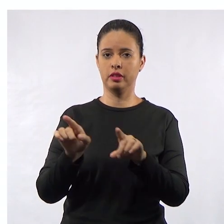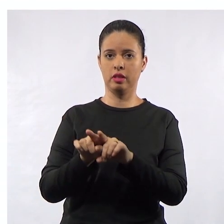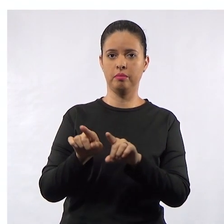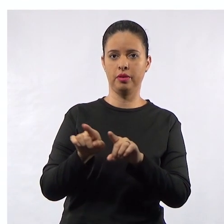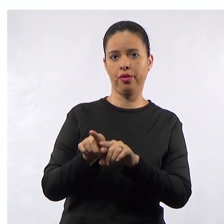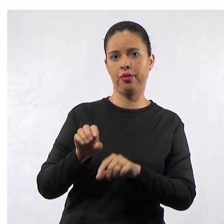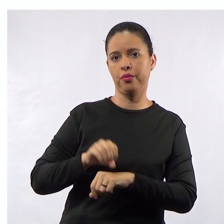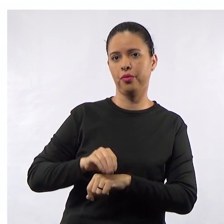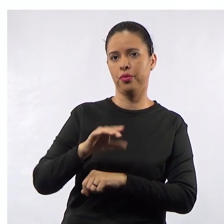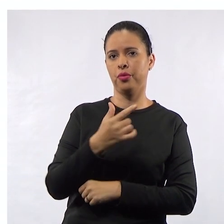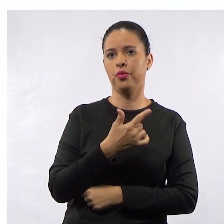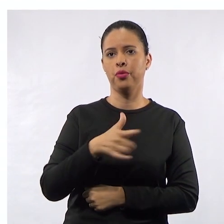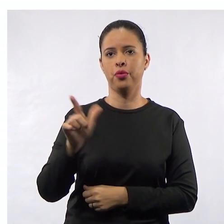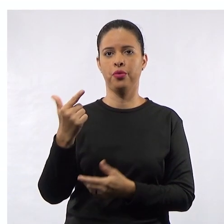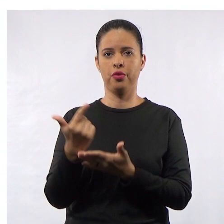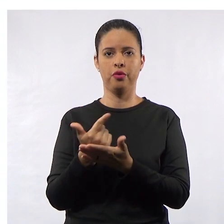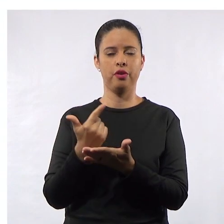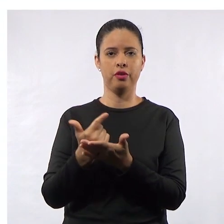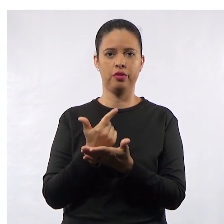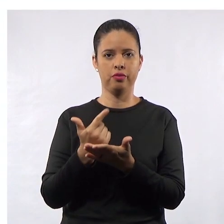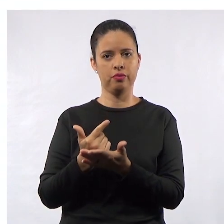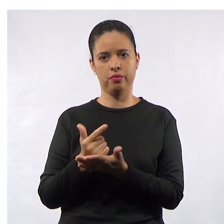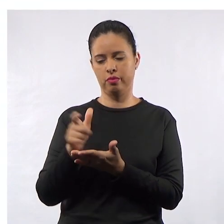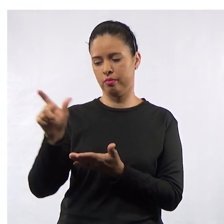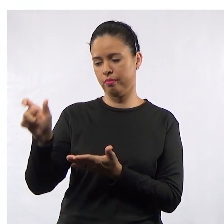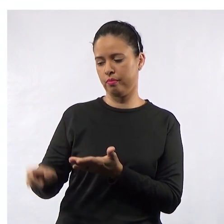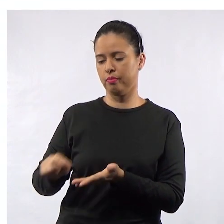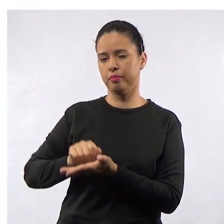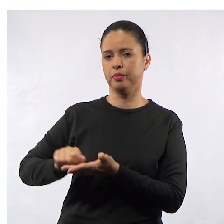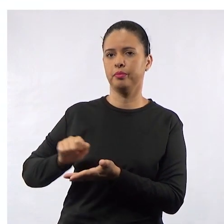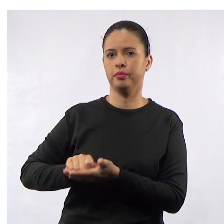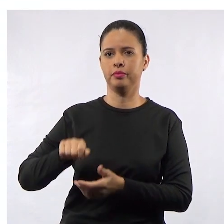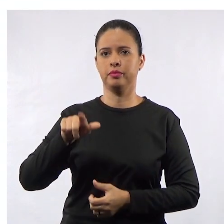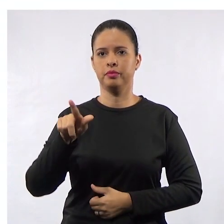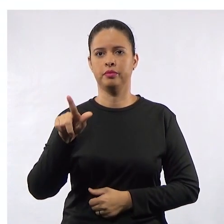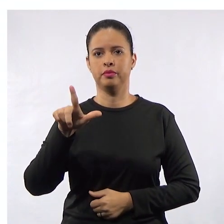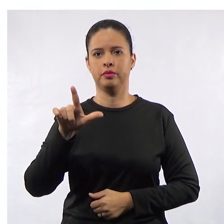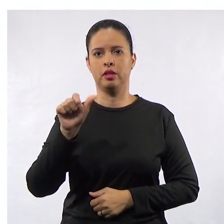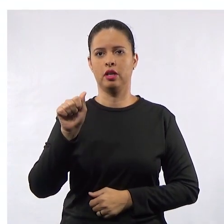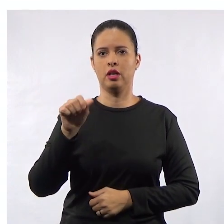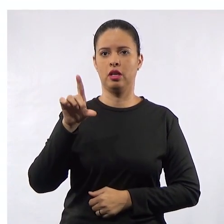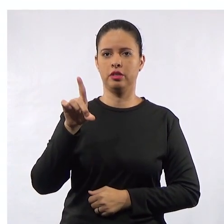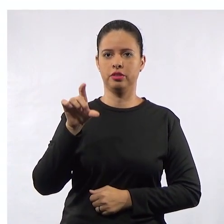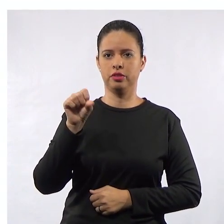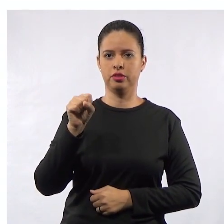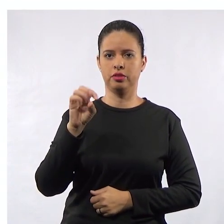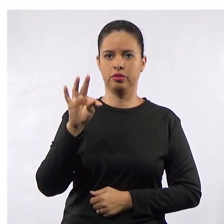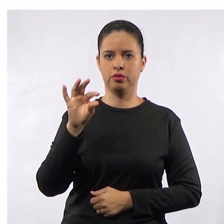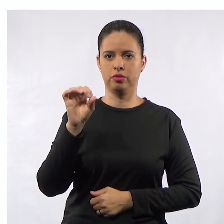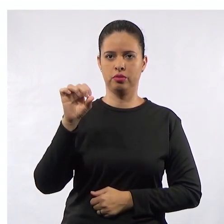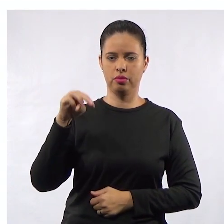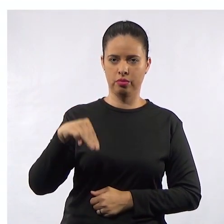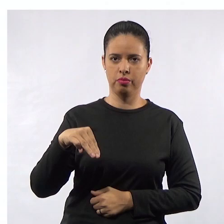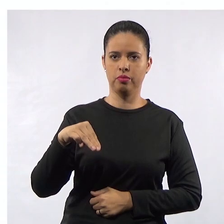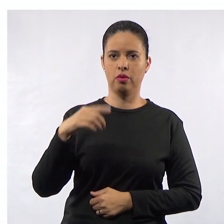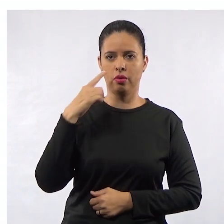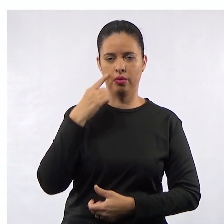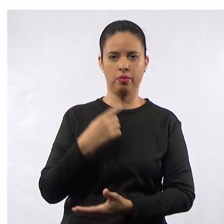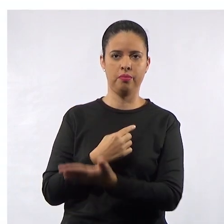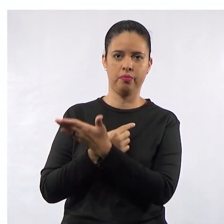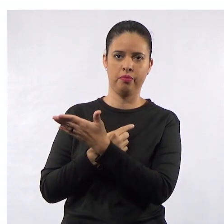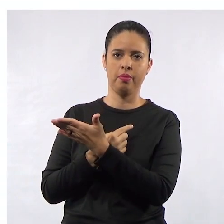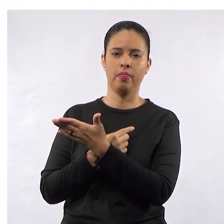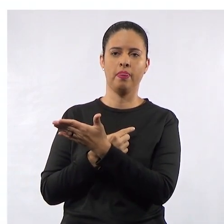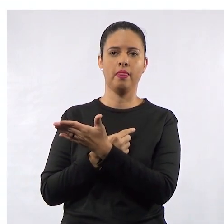temos aqui esta obra do gladston Mamede que é o manual de Direito Empresarial tá aqui na sua